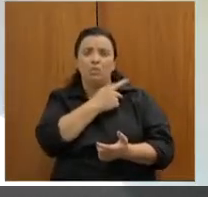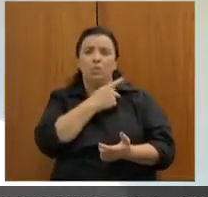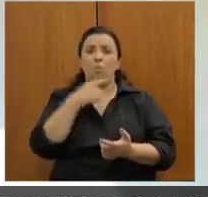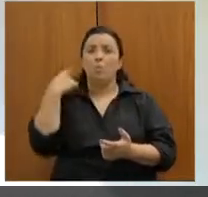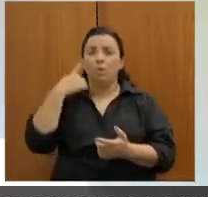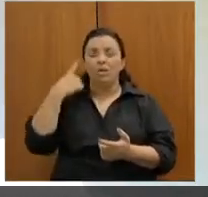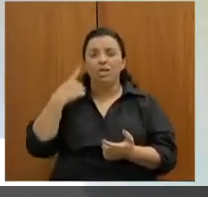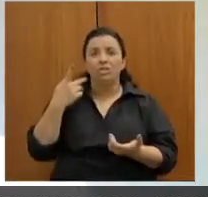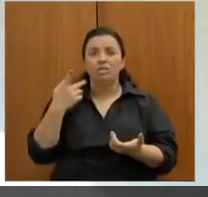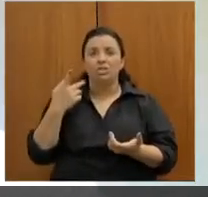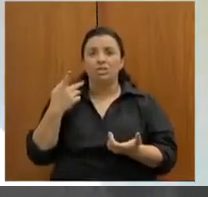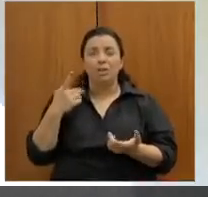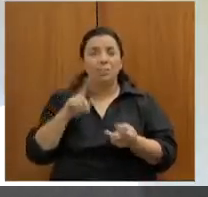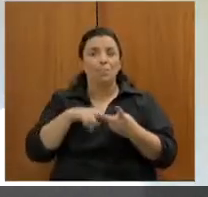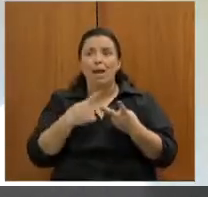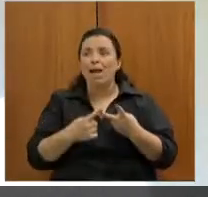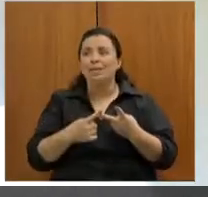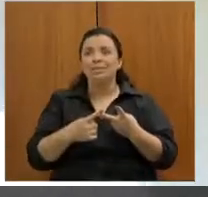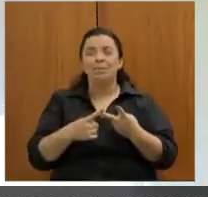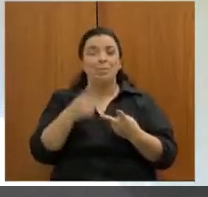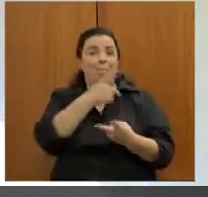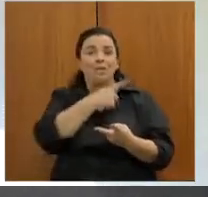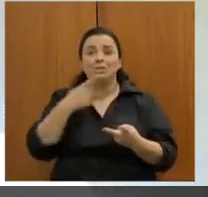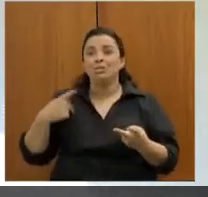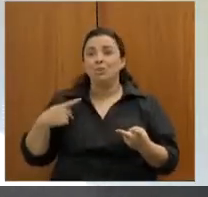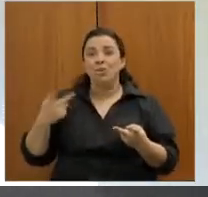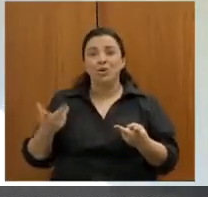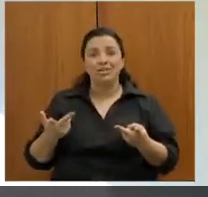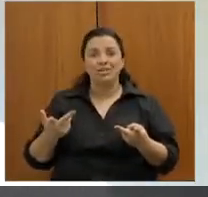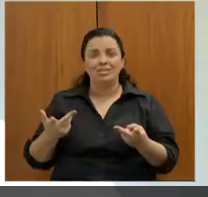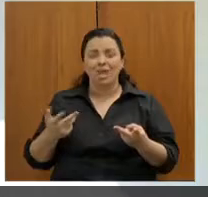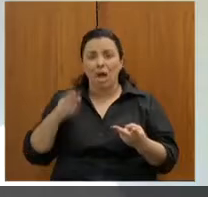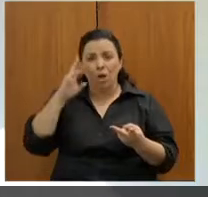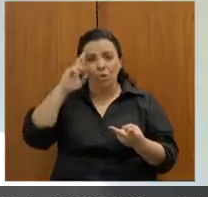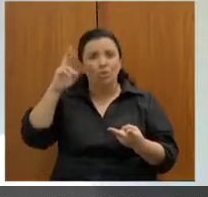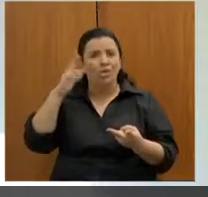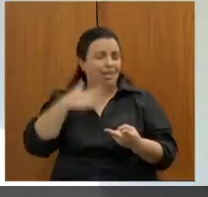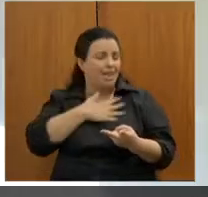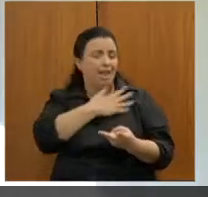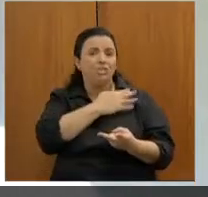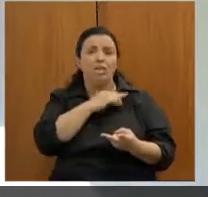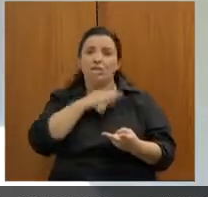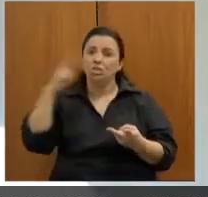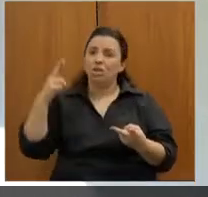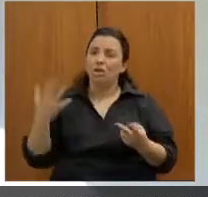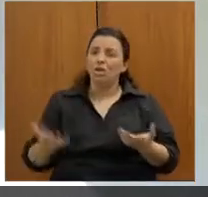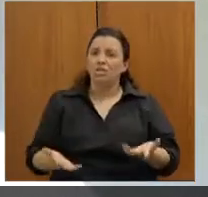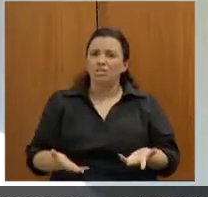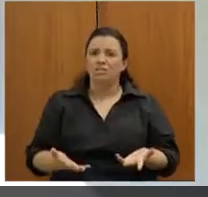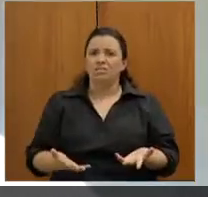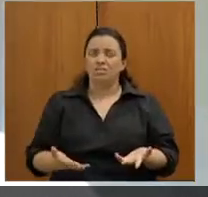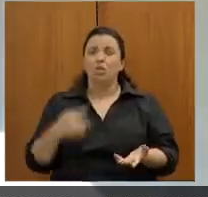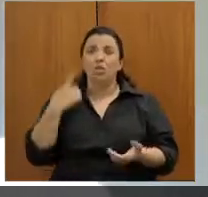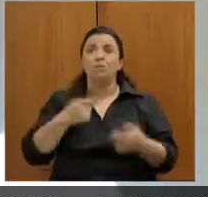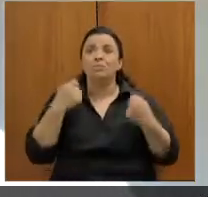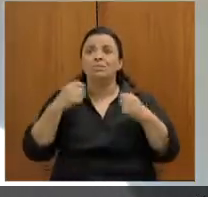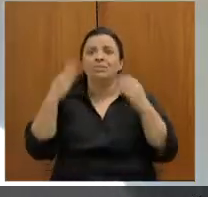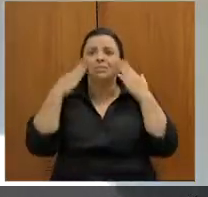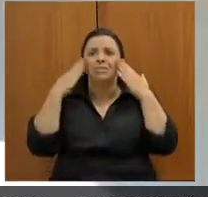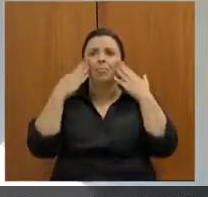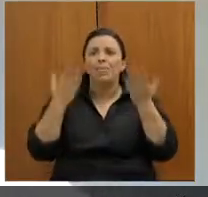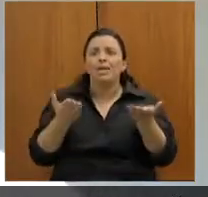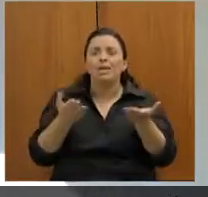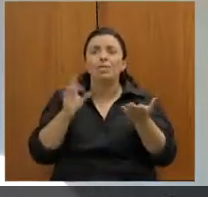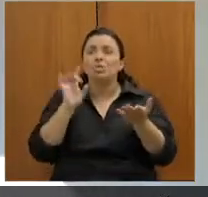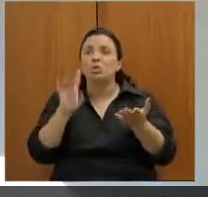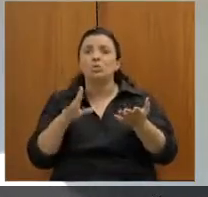pastores nós precisamos perceber que isso tá muito além é da do xingamento